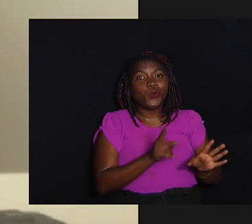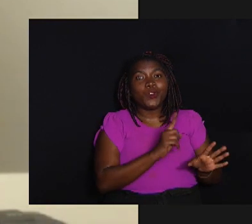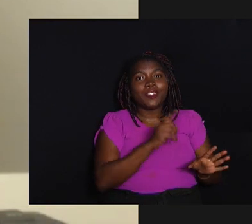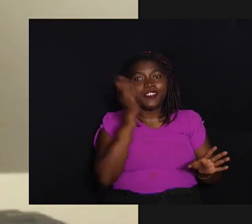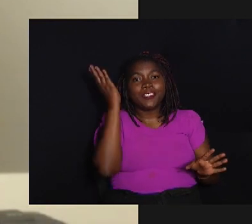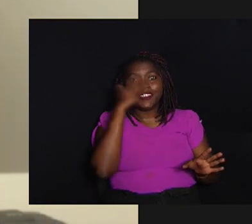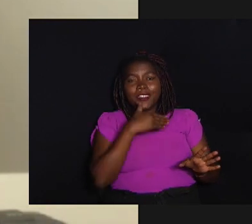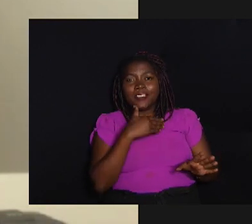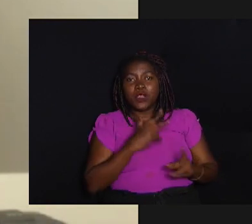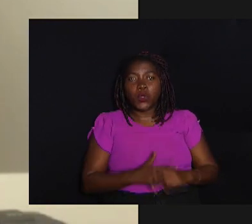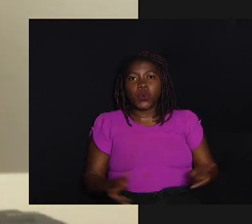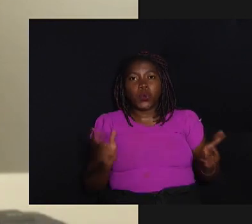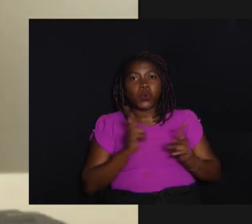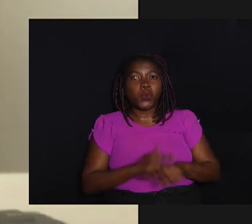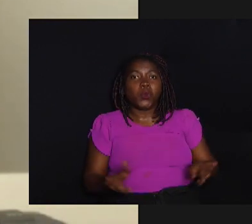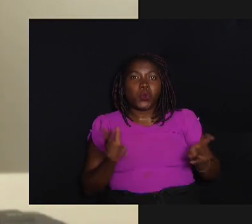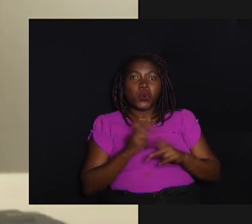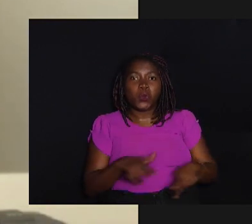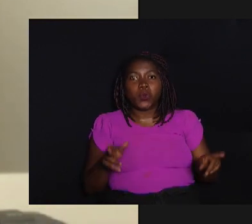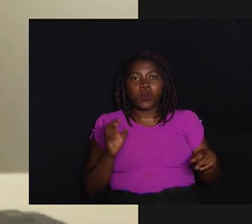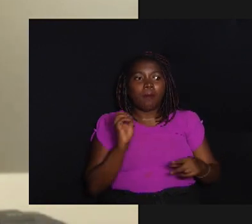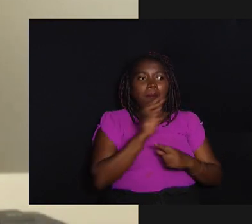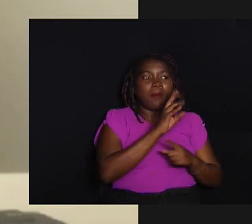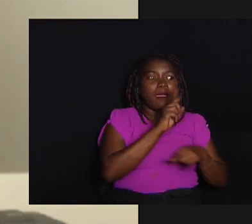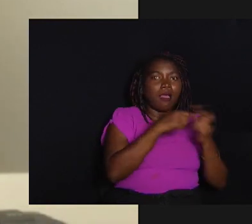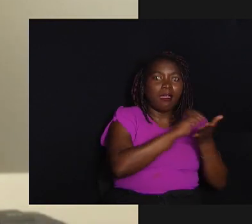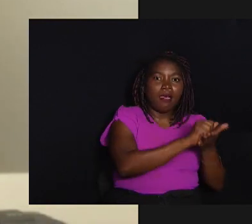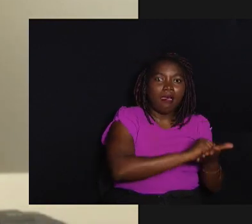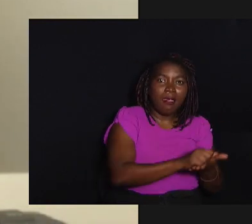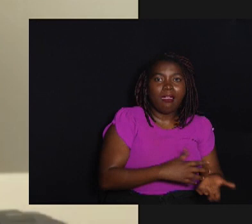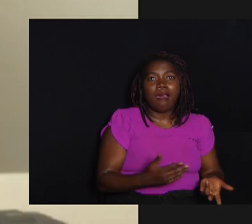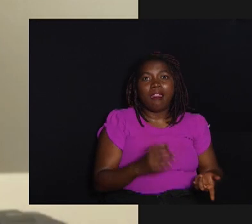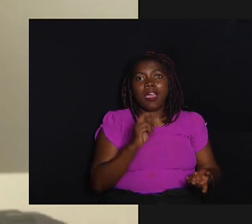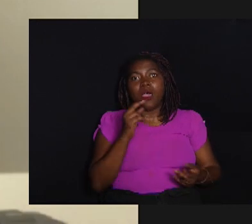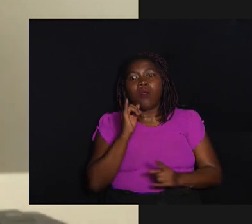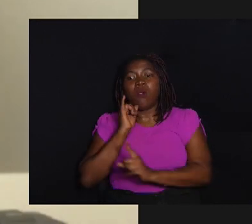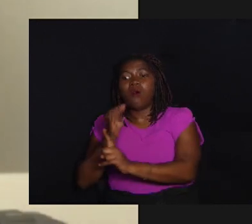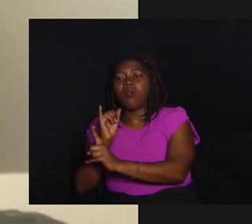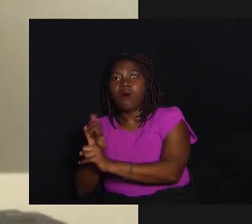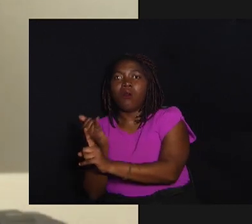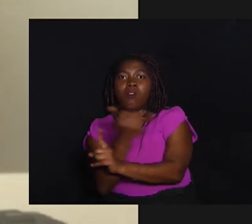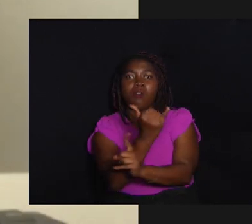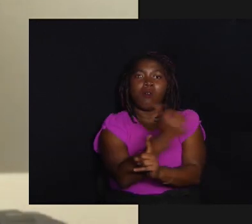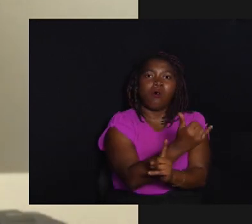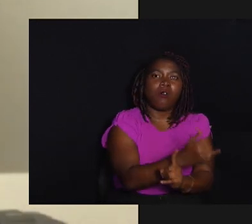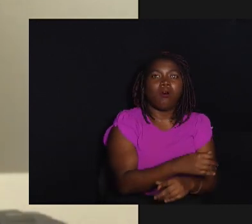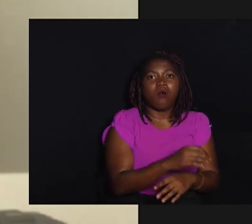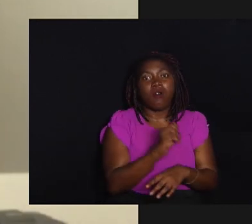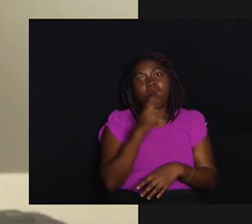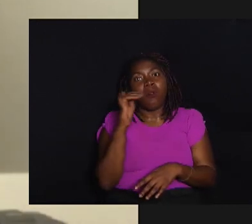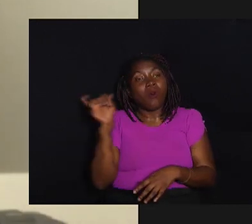verbal, é uma foto que se apaga, é uma ameaça que chega por terceiros, é uma ligação em que a criança aparece